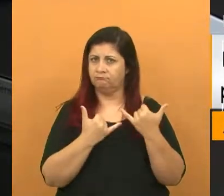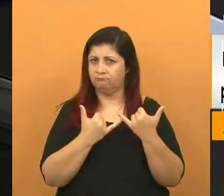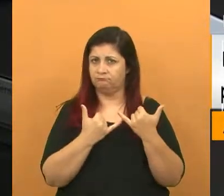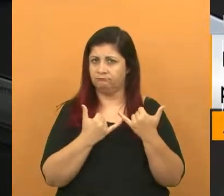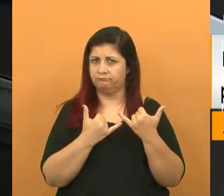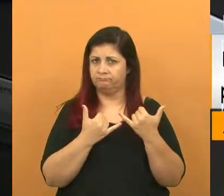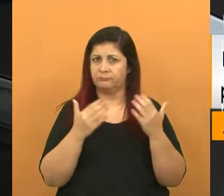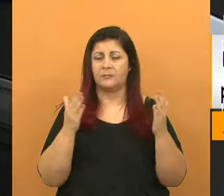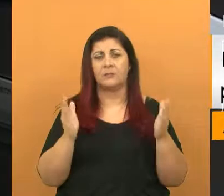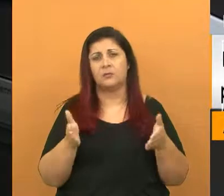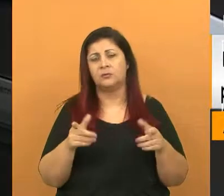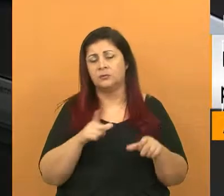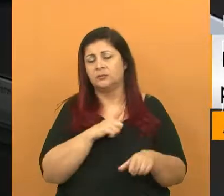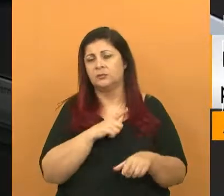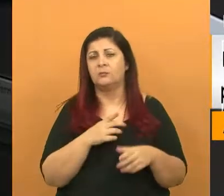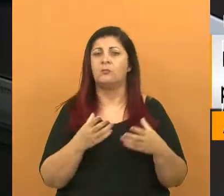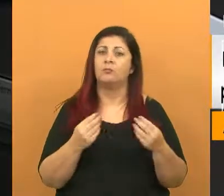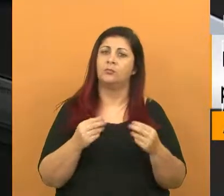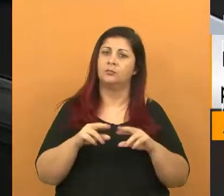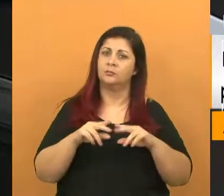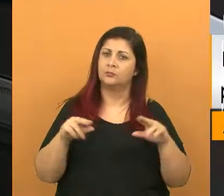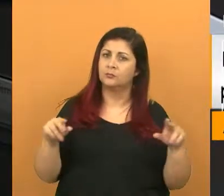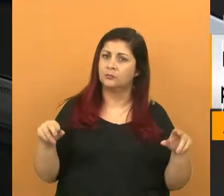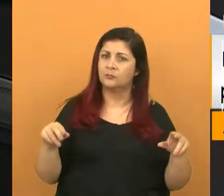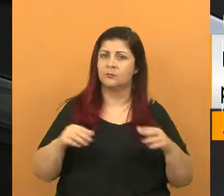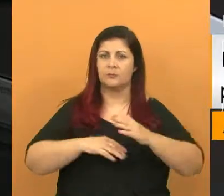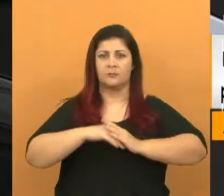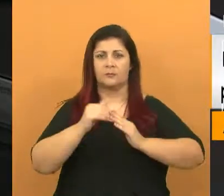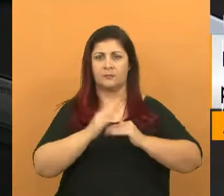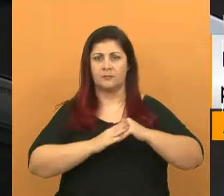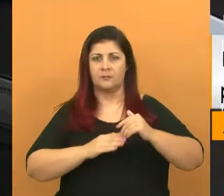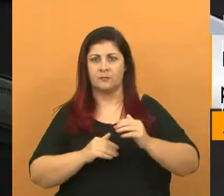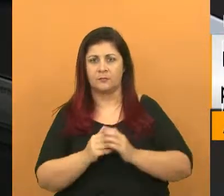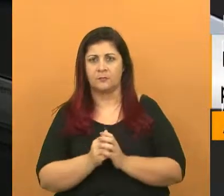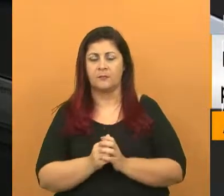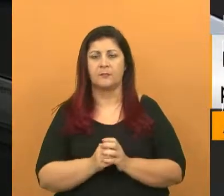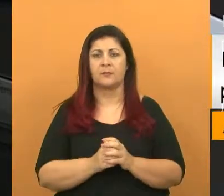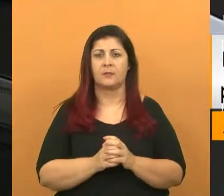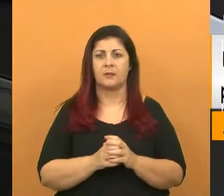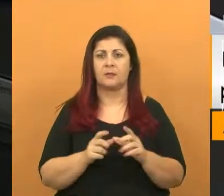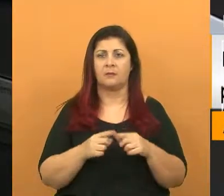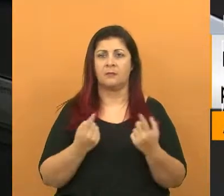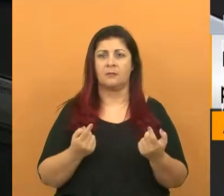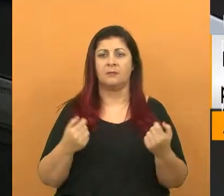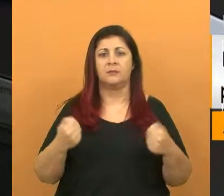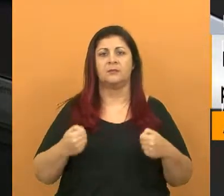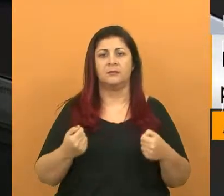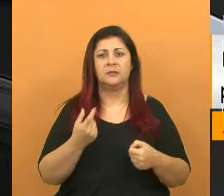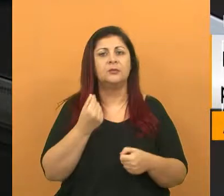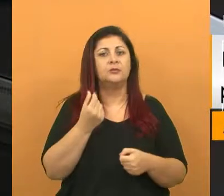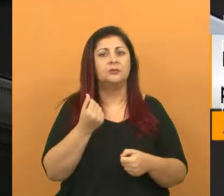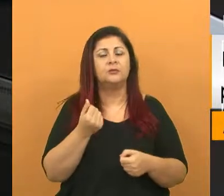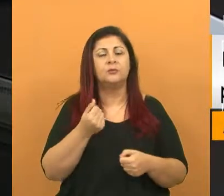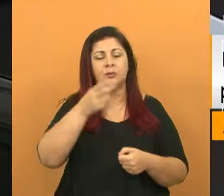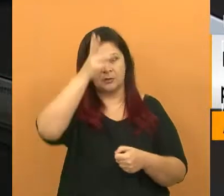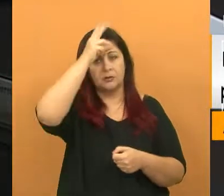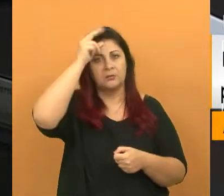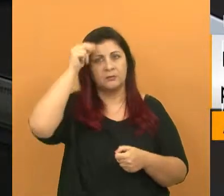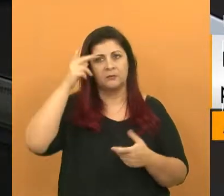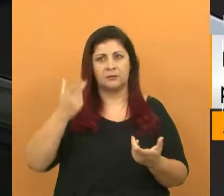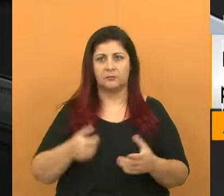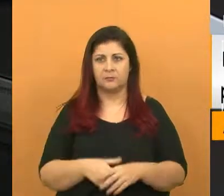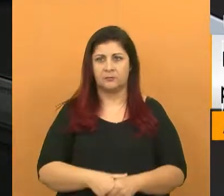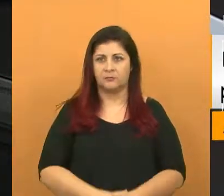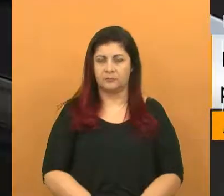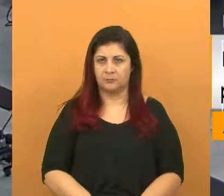avançou bastante, tem as condições de ser tratado à altura, mas carece de investimento do poder público. Quer falar,